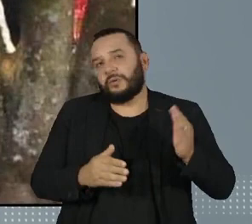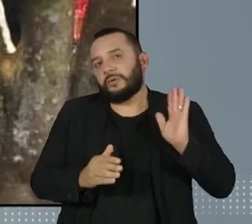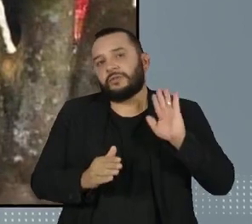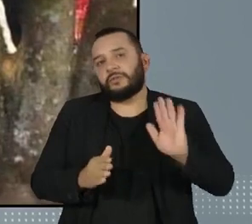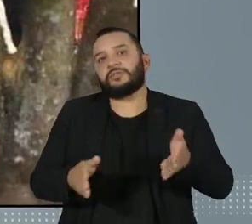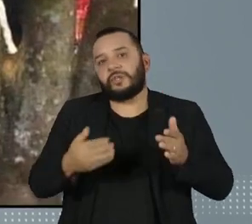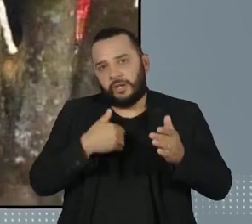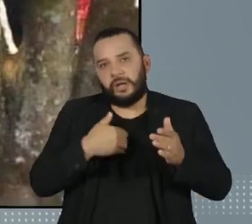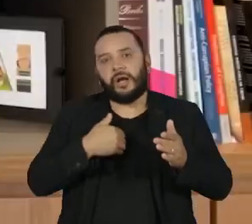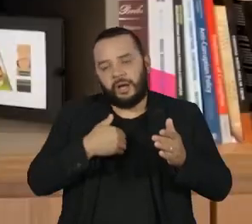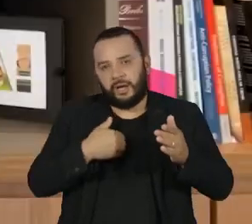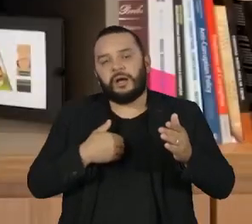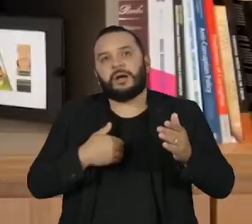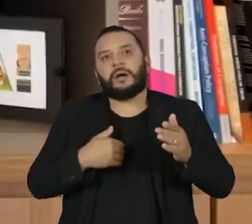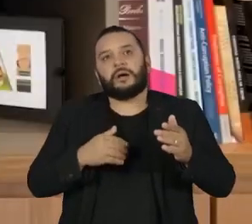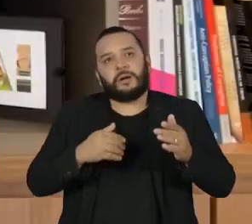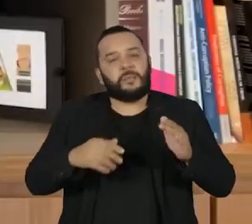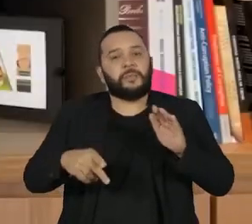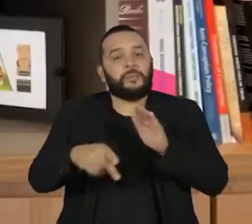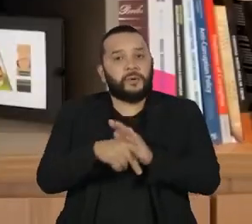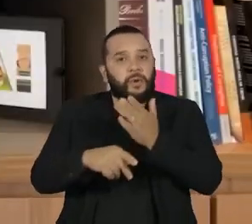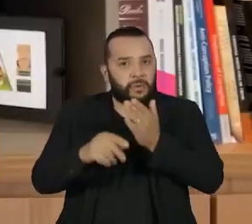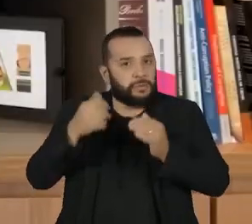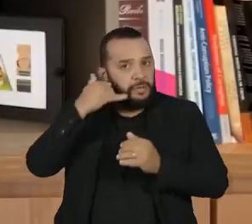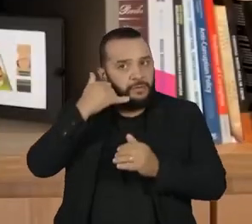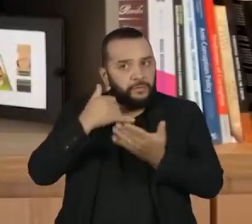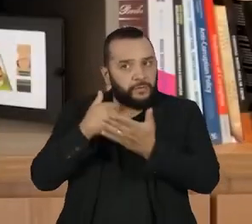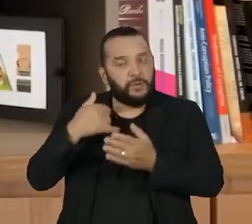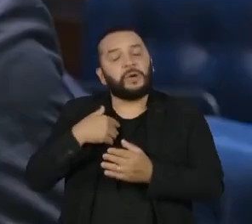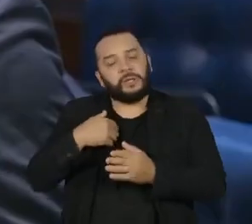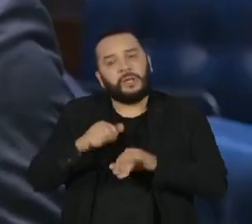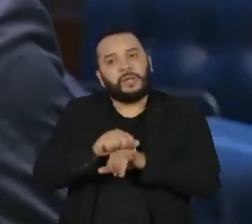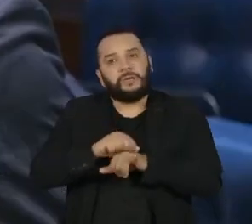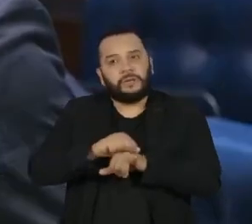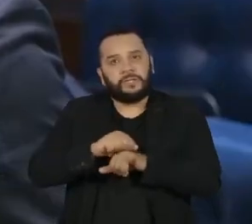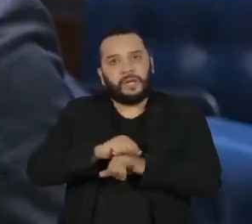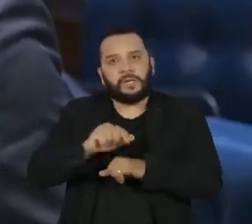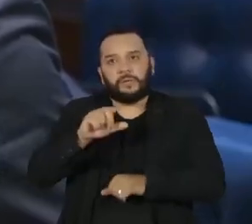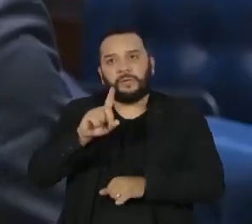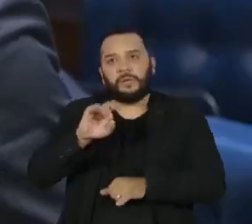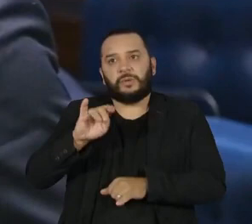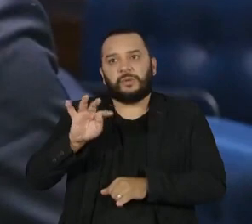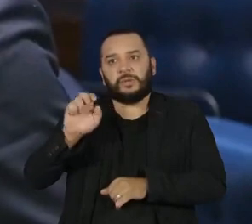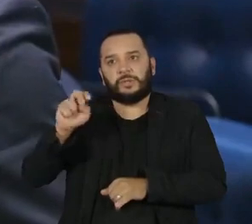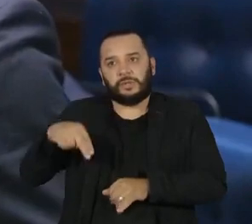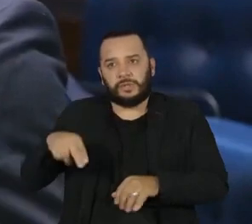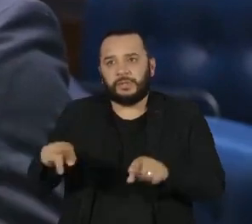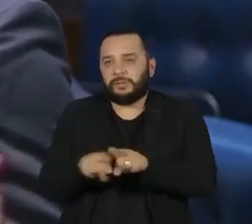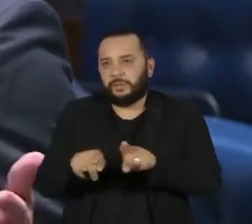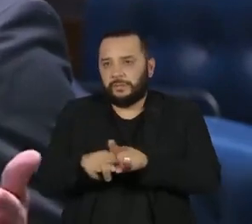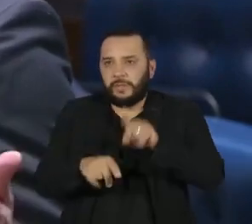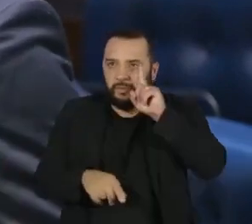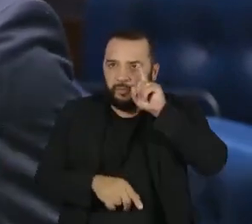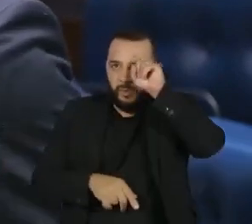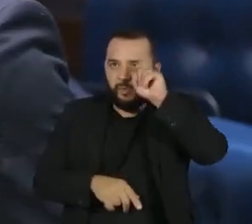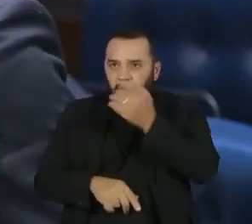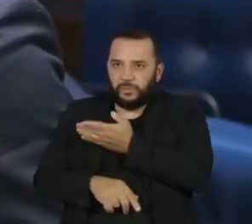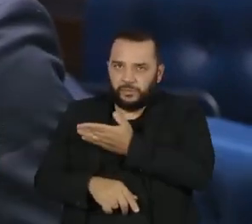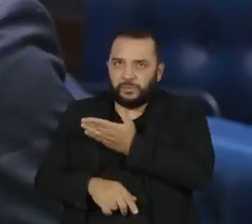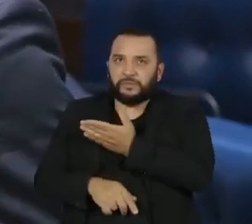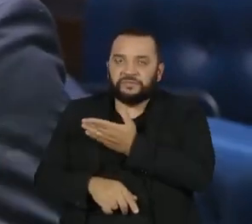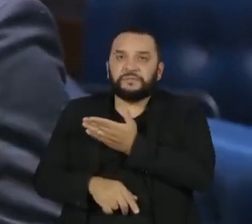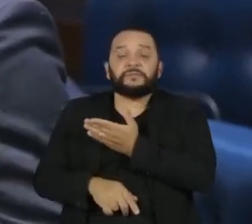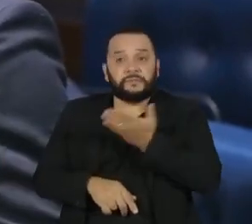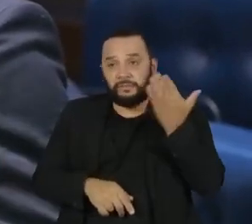força-tarefa da lava jato como ex-proprador e o ex-ministro da Justiça Sérgio Moro então